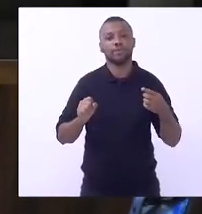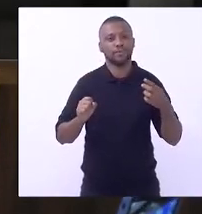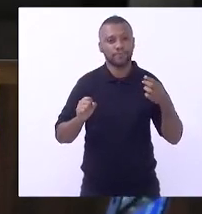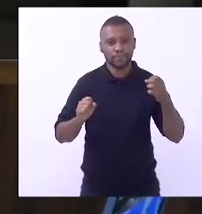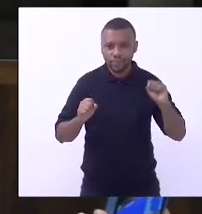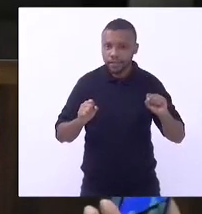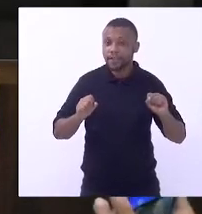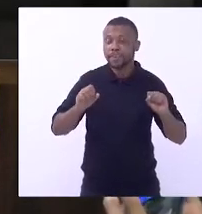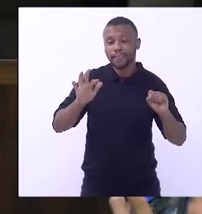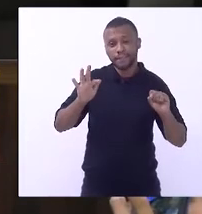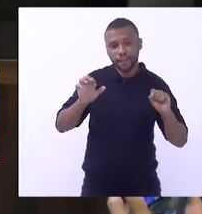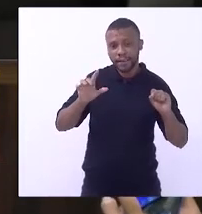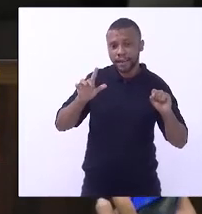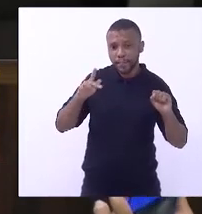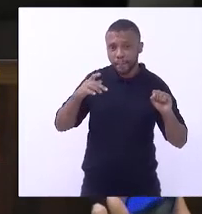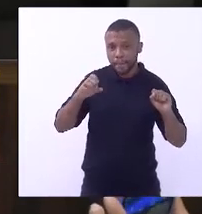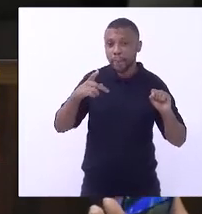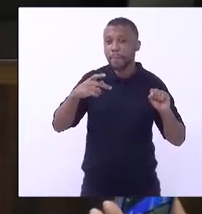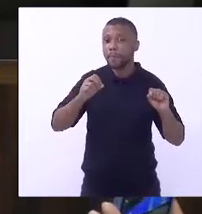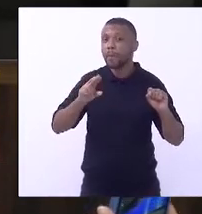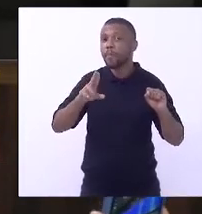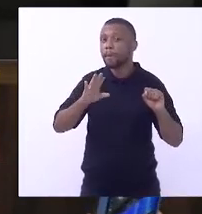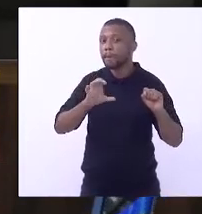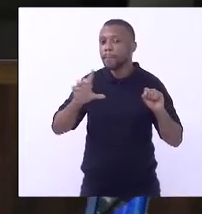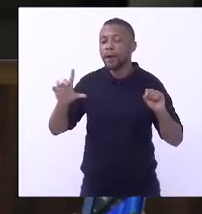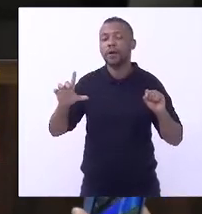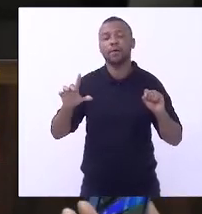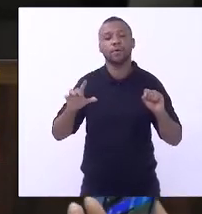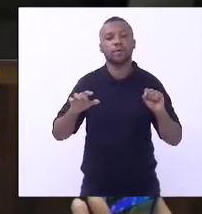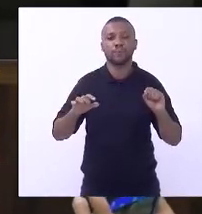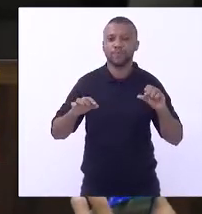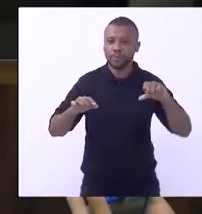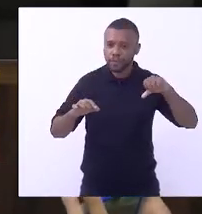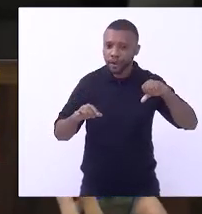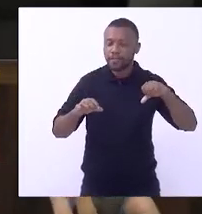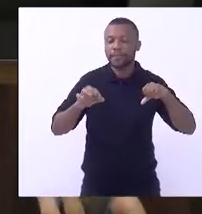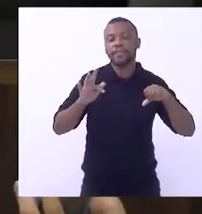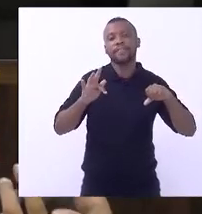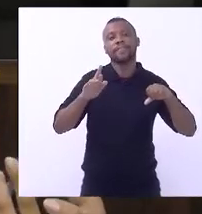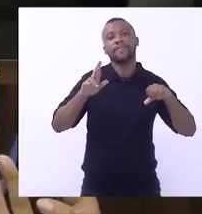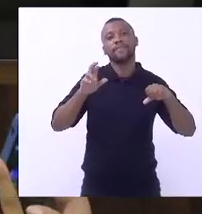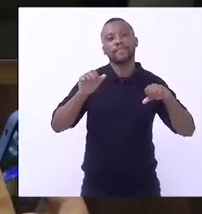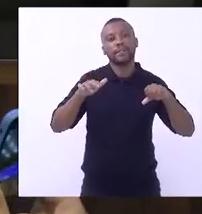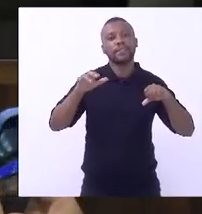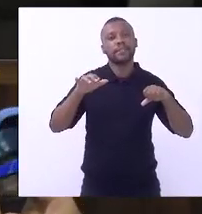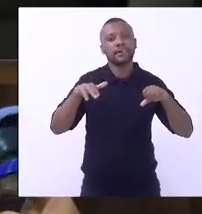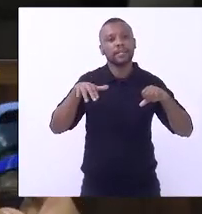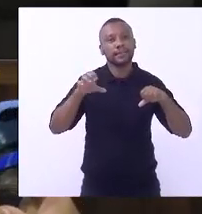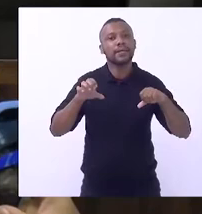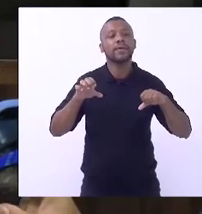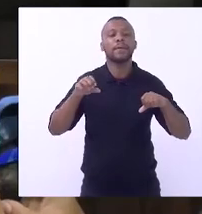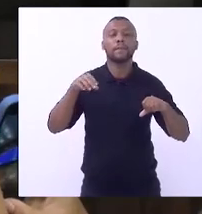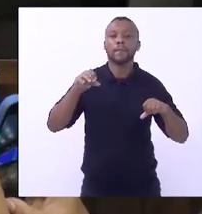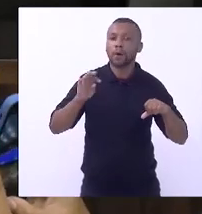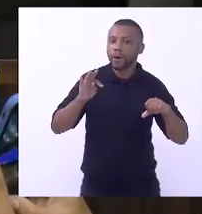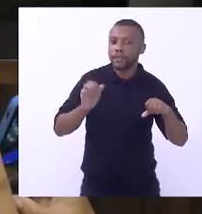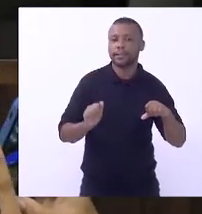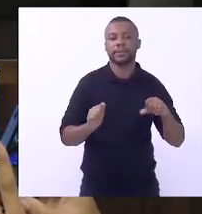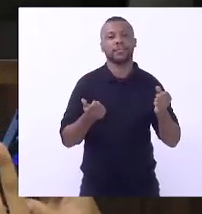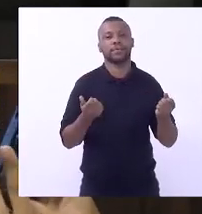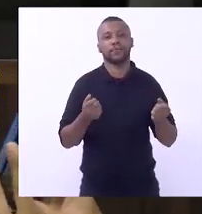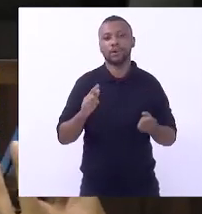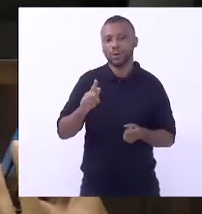Poubel. Felipe Poubel, Franciane Mota, Franciane Mota, Gustavo